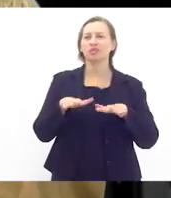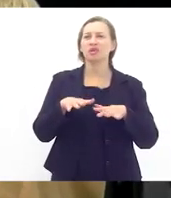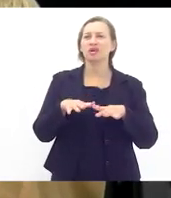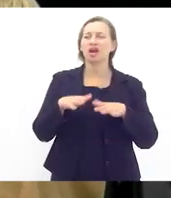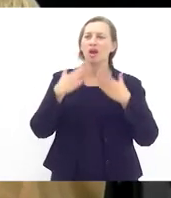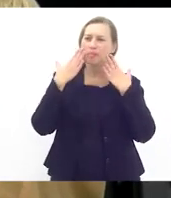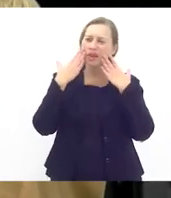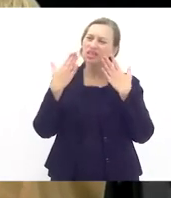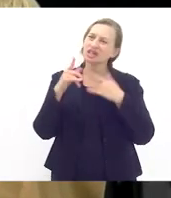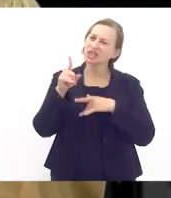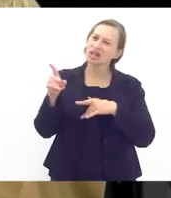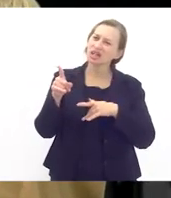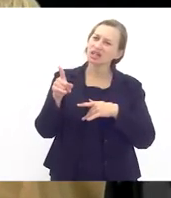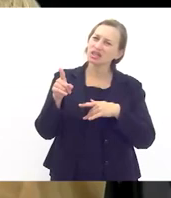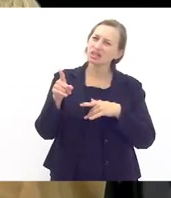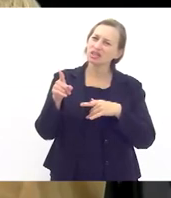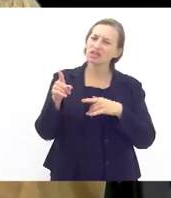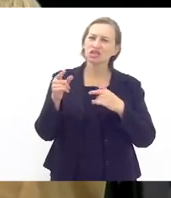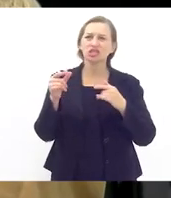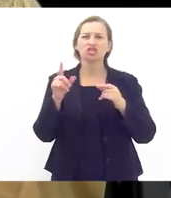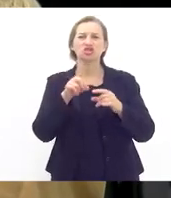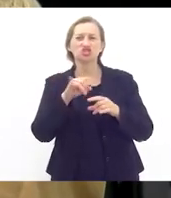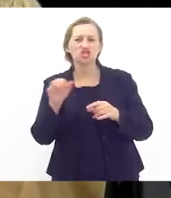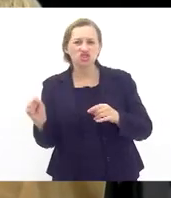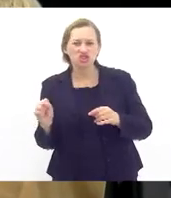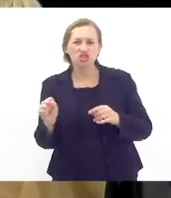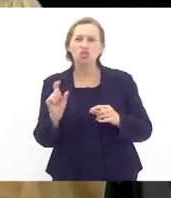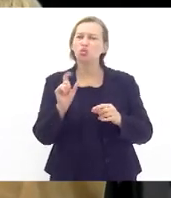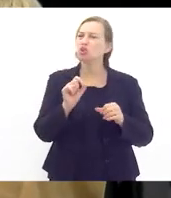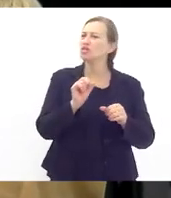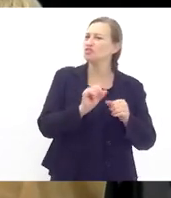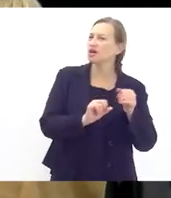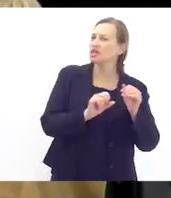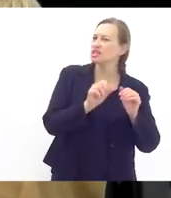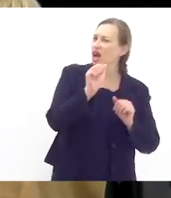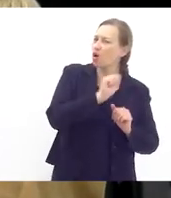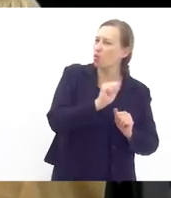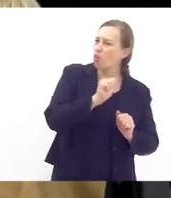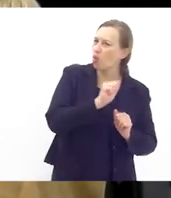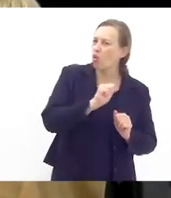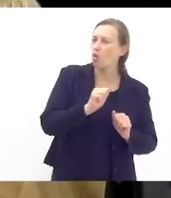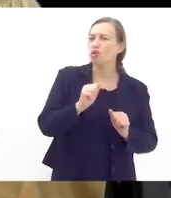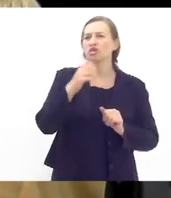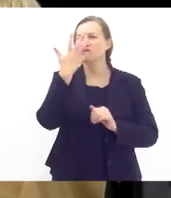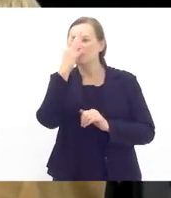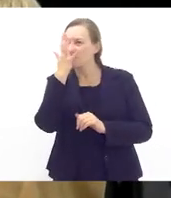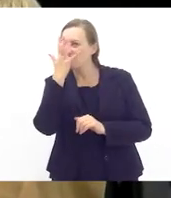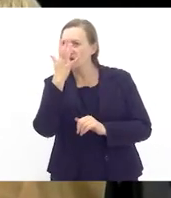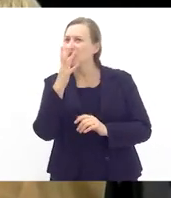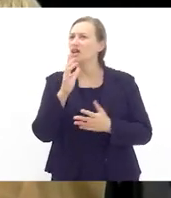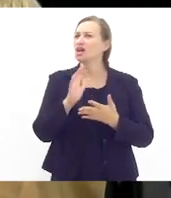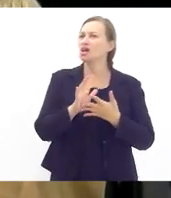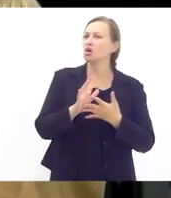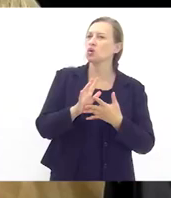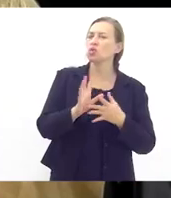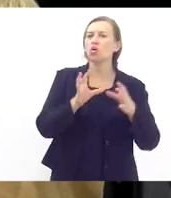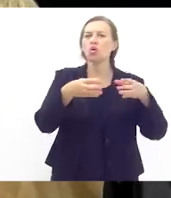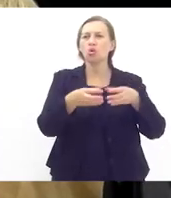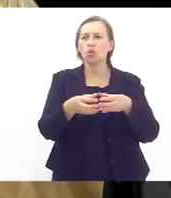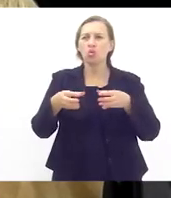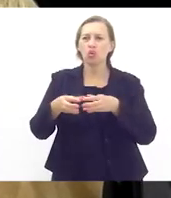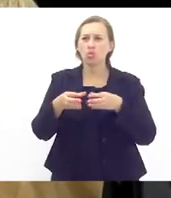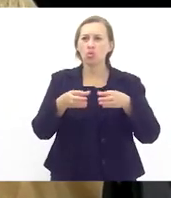apresentado ali através de datas né O que que a gente fez em agosto que a gente fez em fevereiro aí tem ali os grupos que